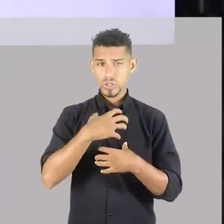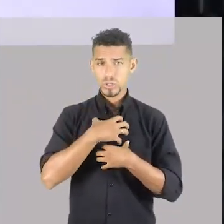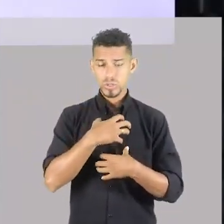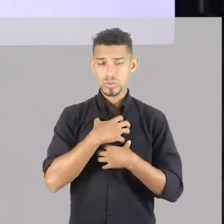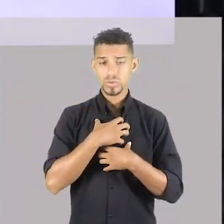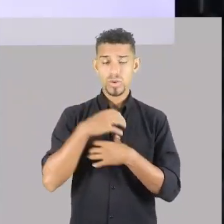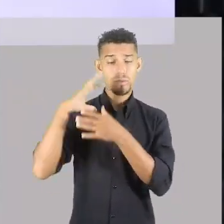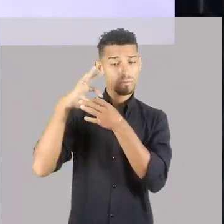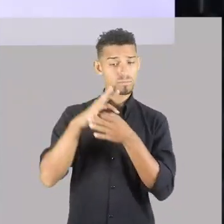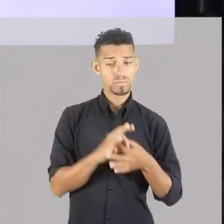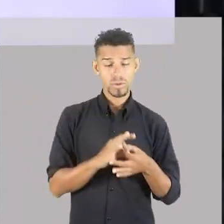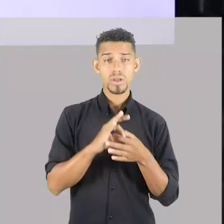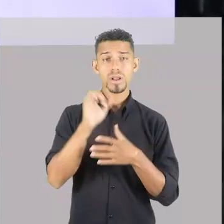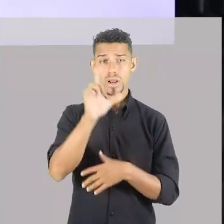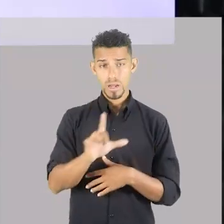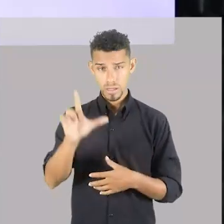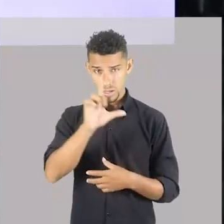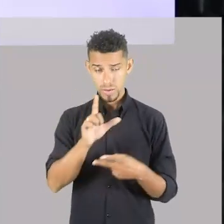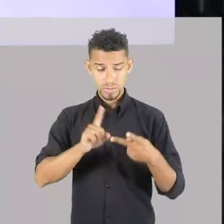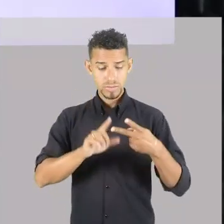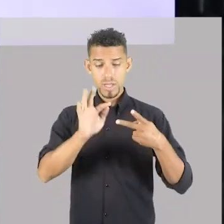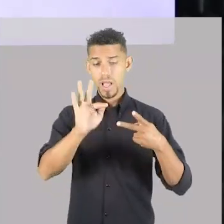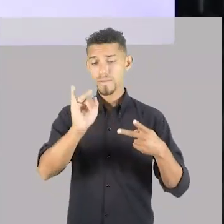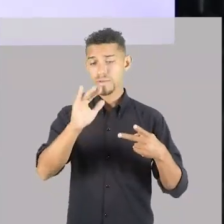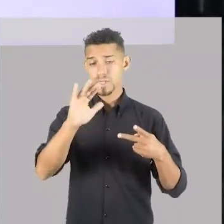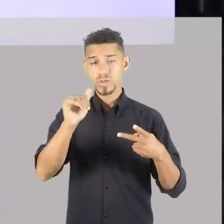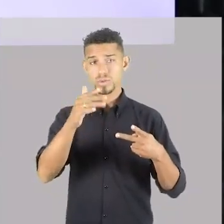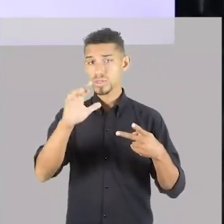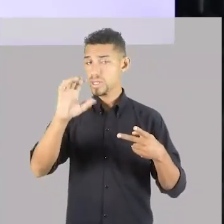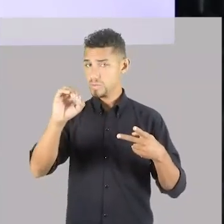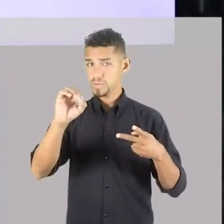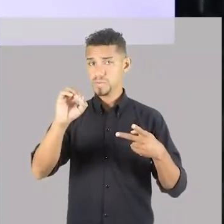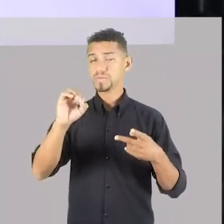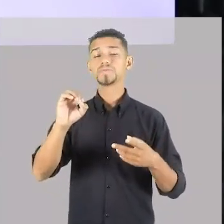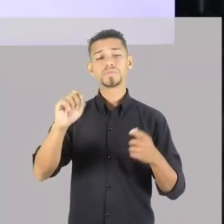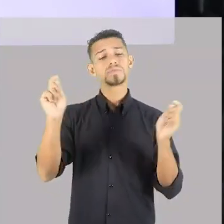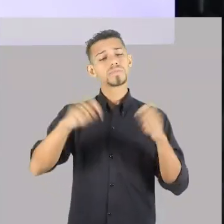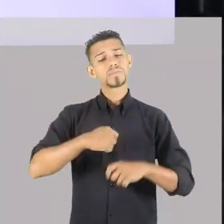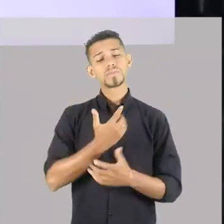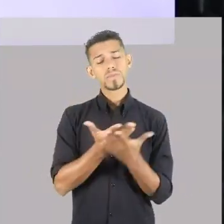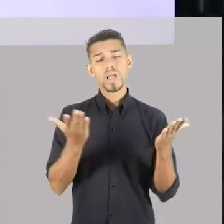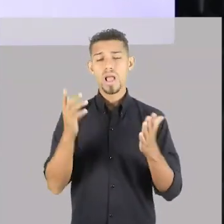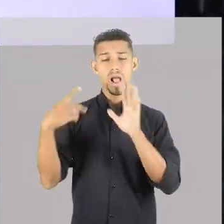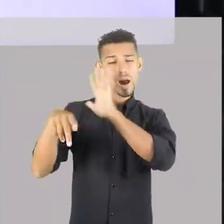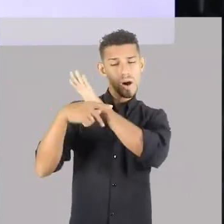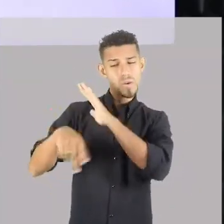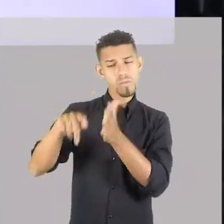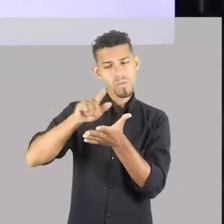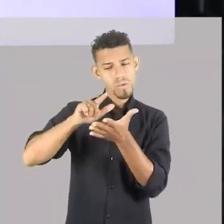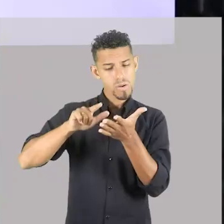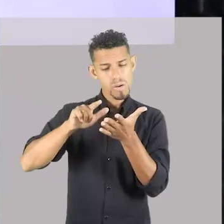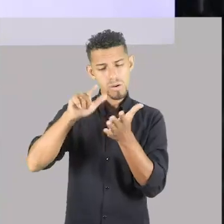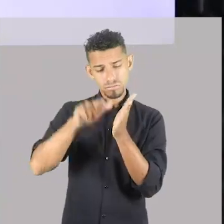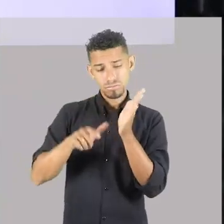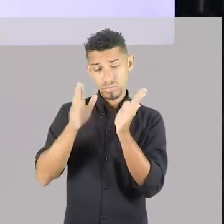daquele contexto literário, a ficcionalidade, mesmo que aquela obra seja baseada em fatos, mas ela